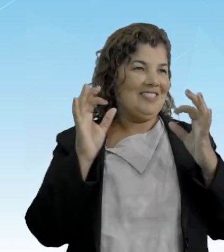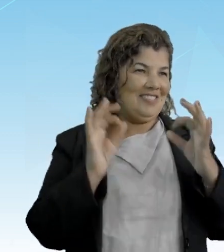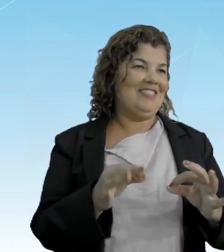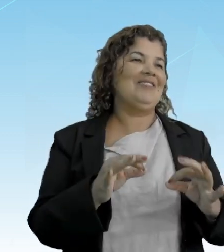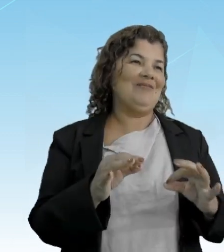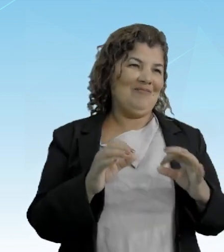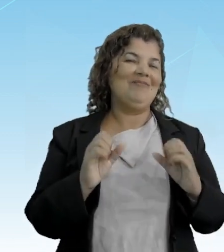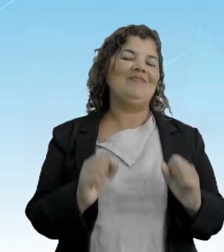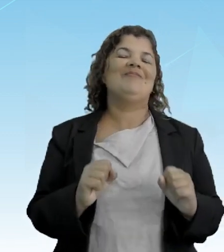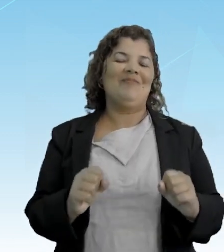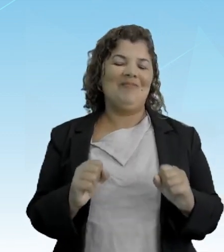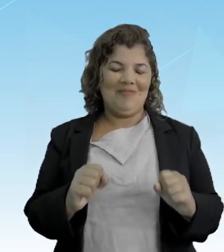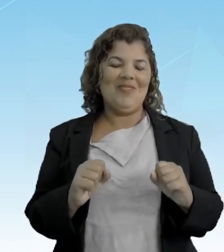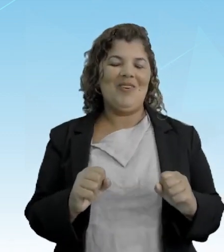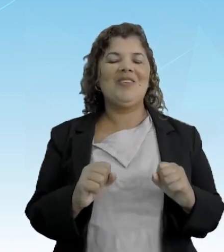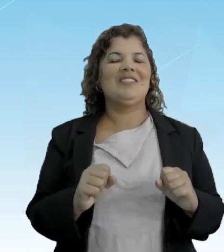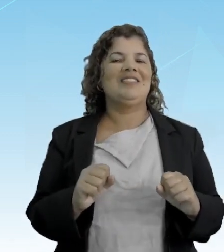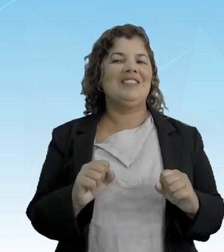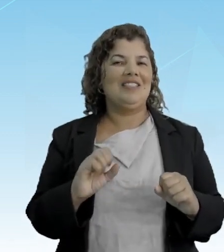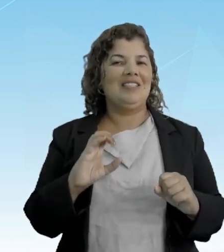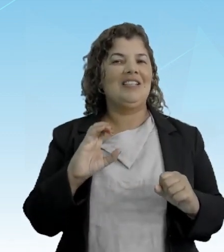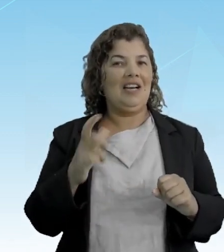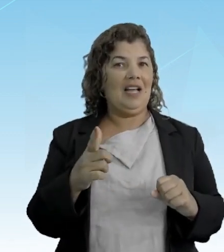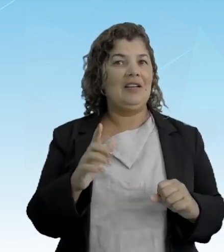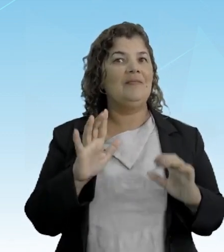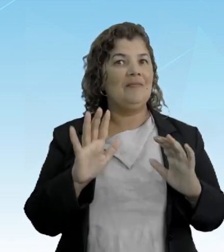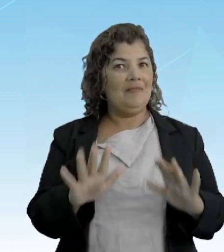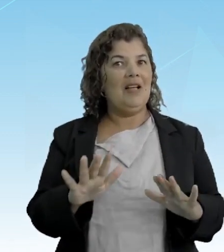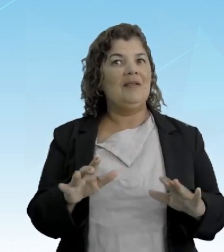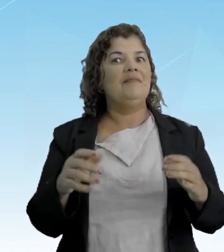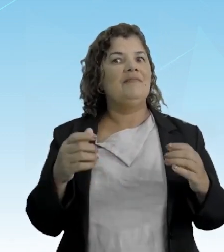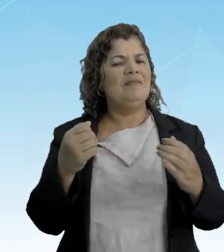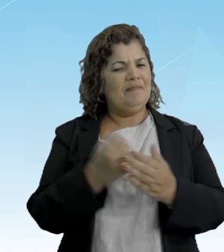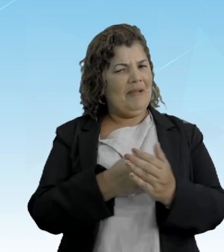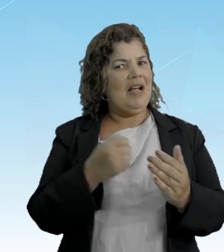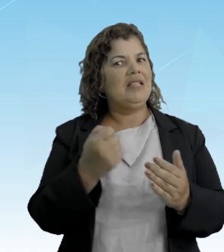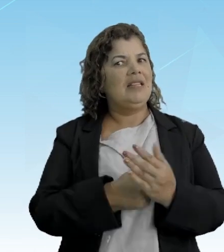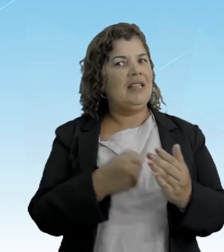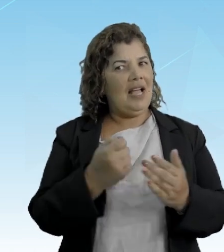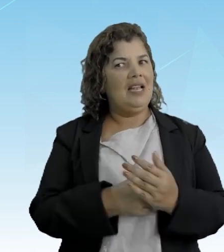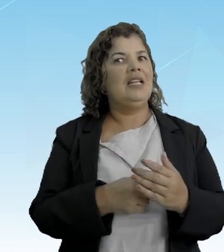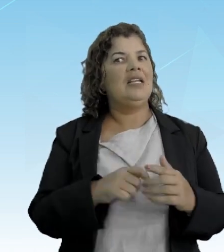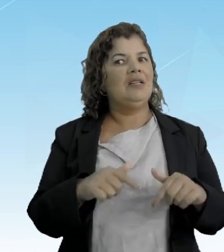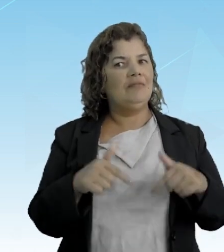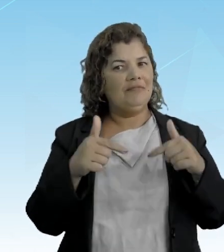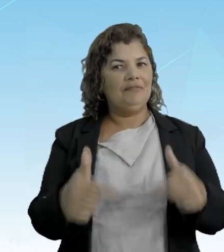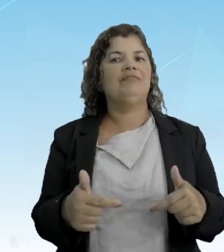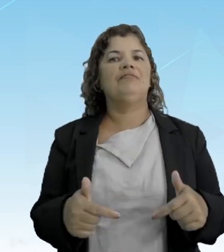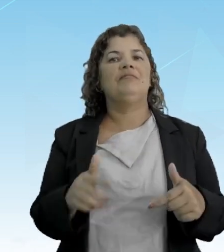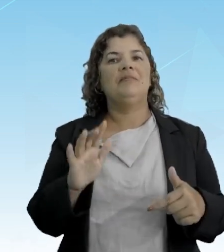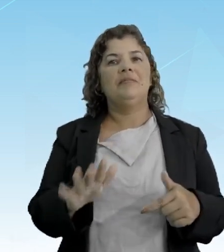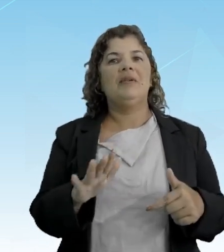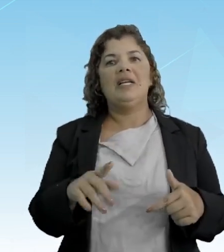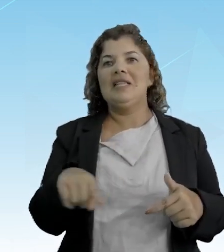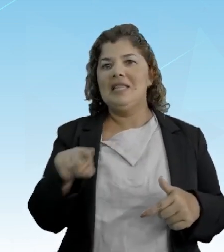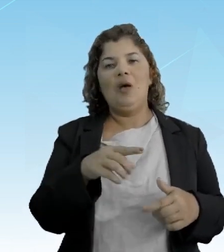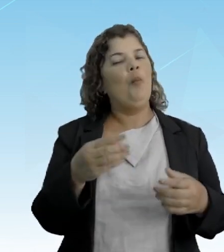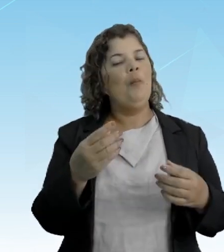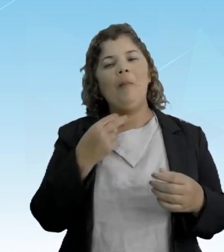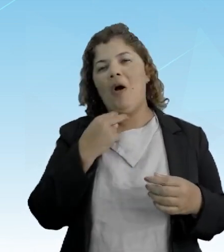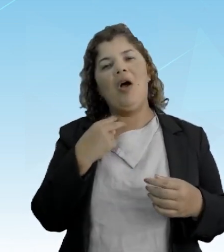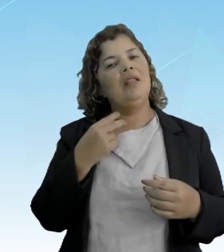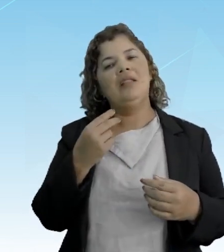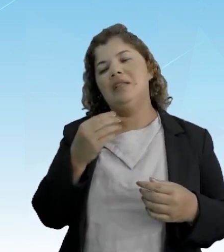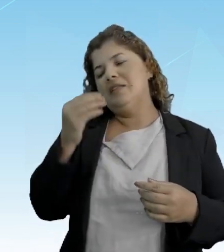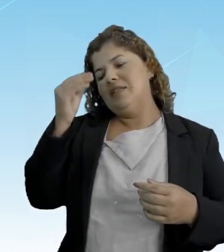Pode. Pode sim, mas lembre-se, será uma batalha árdua. Mas aqueles que não desistem,